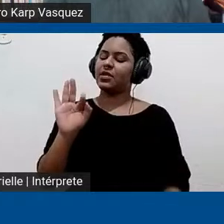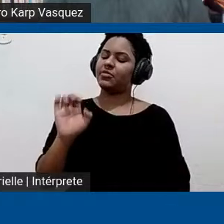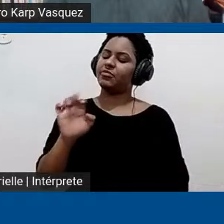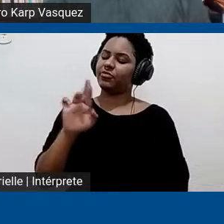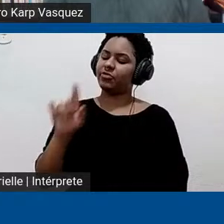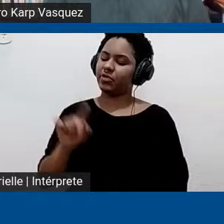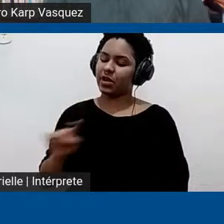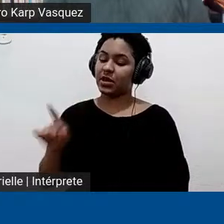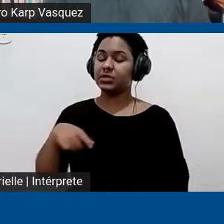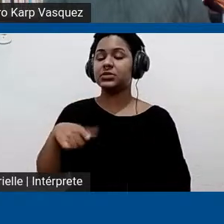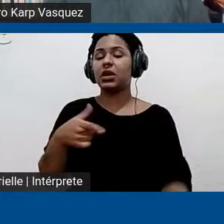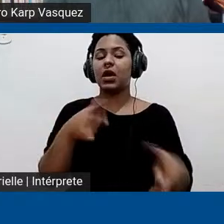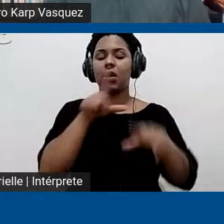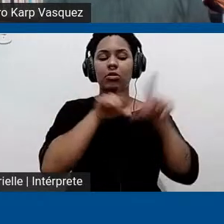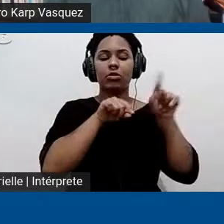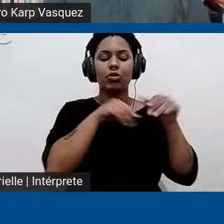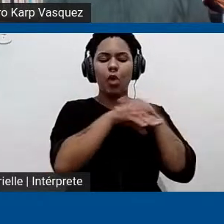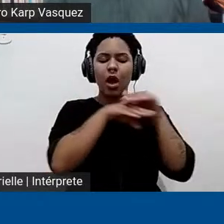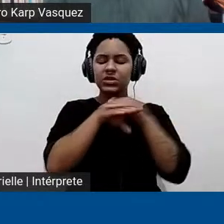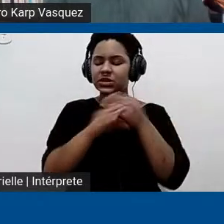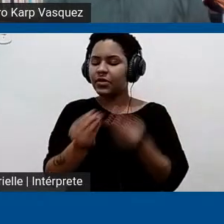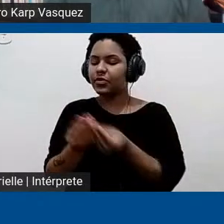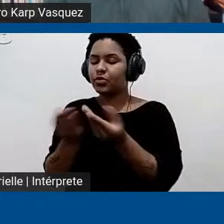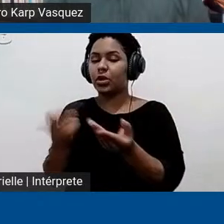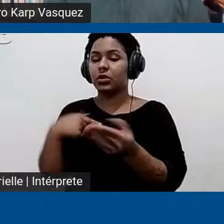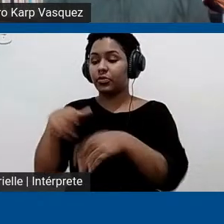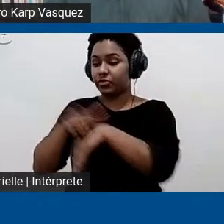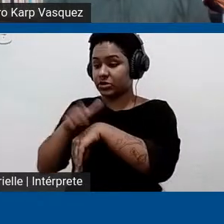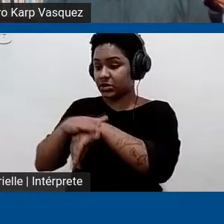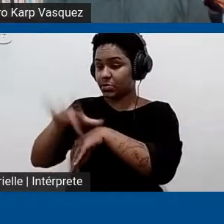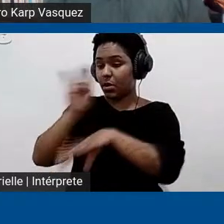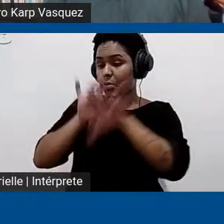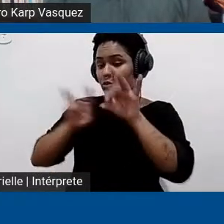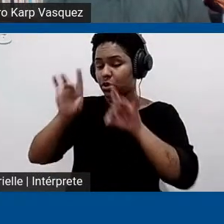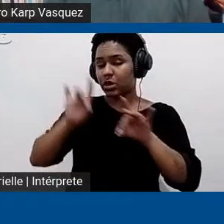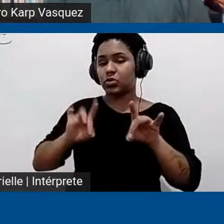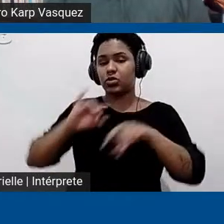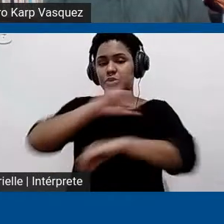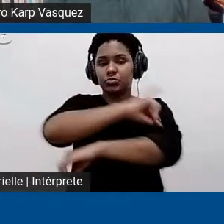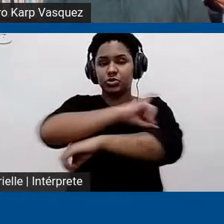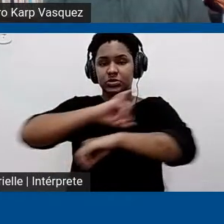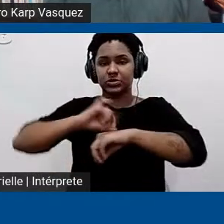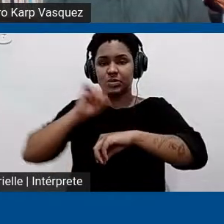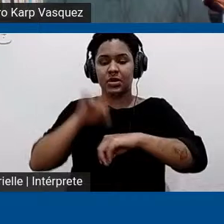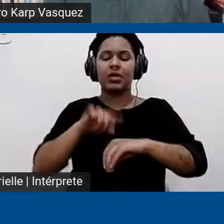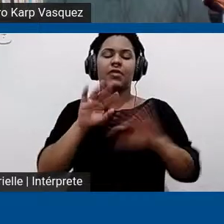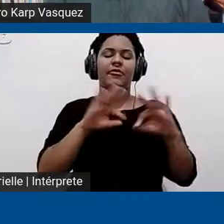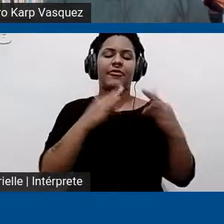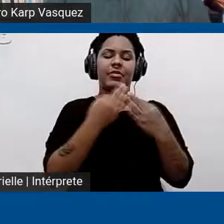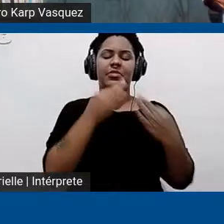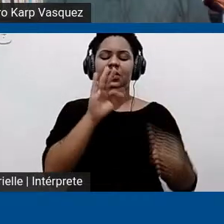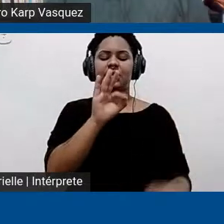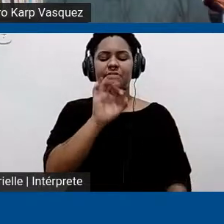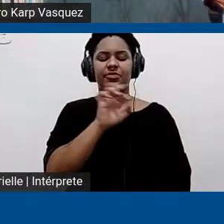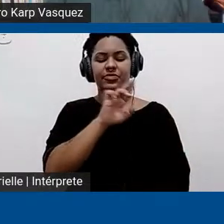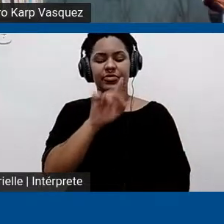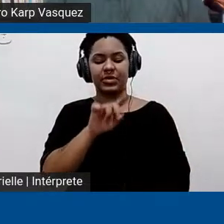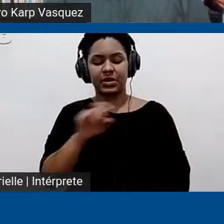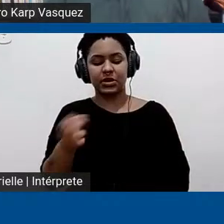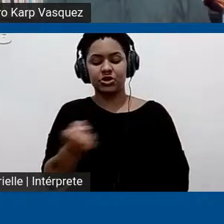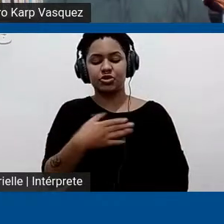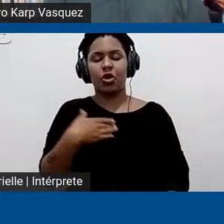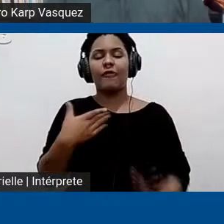foi um dos curadores da exposição, Família Ferreira, Novas Revelações. Eu queria que